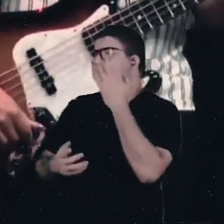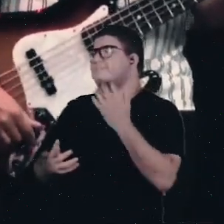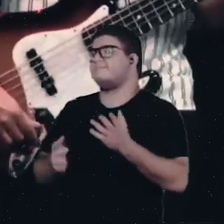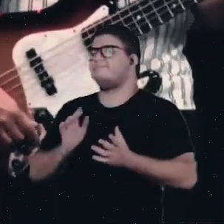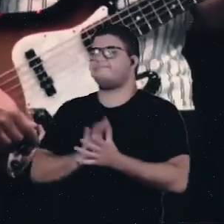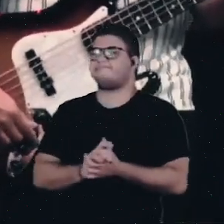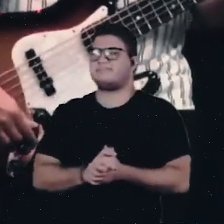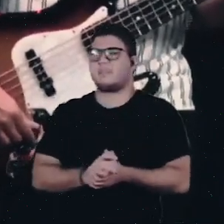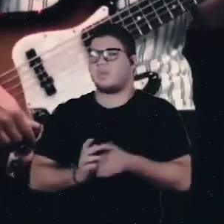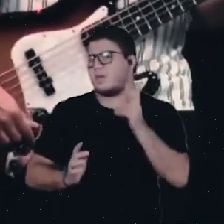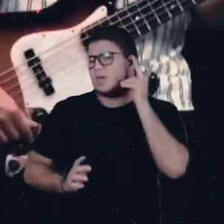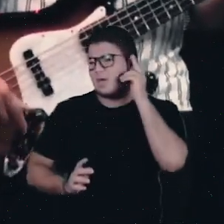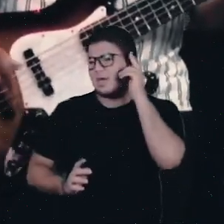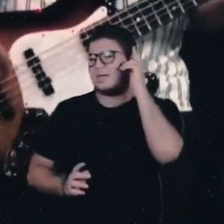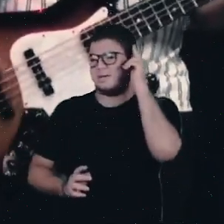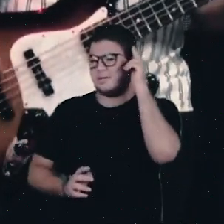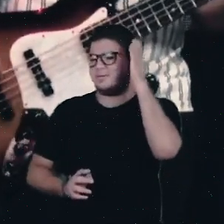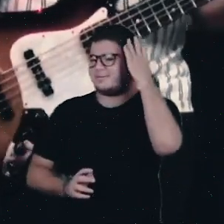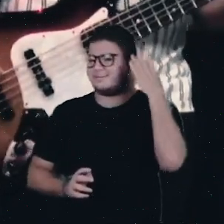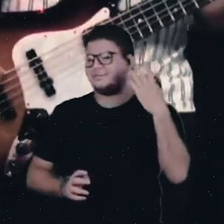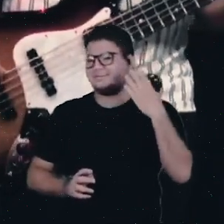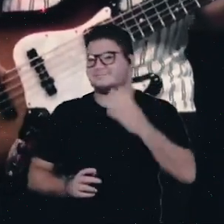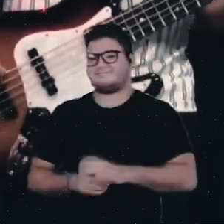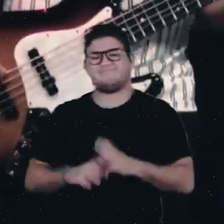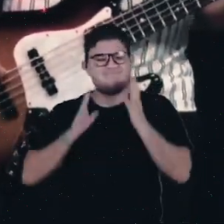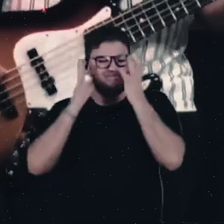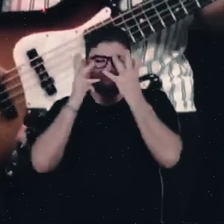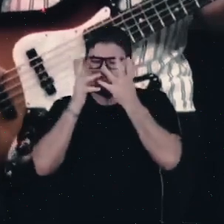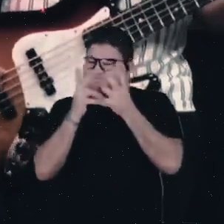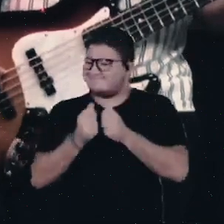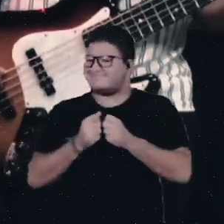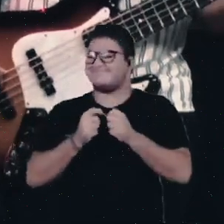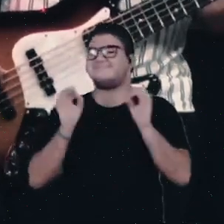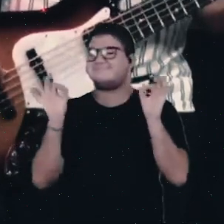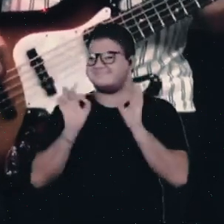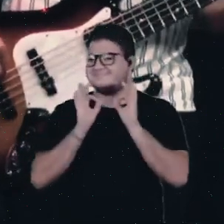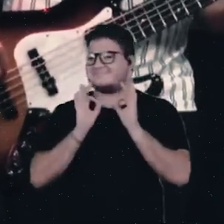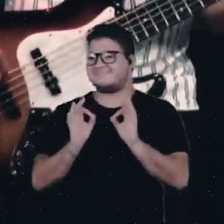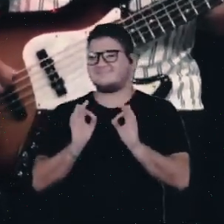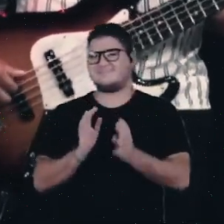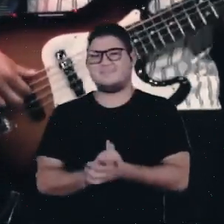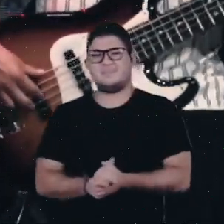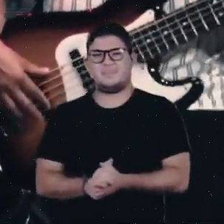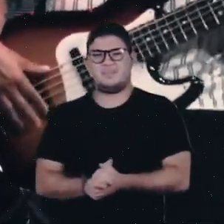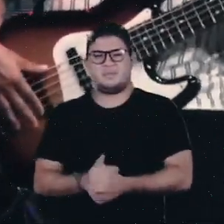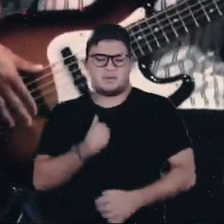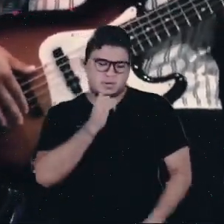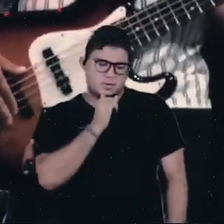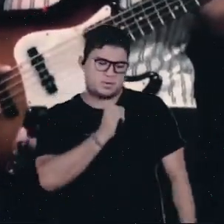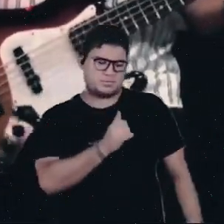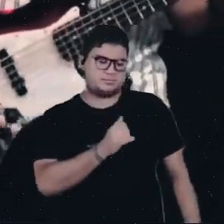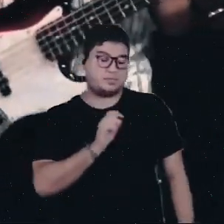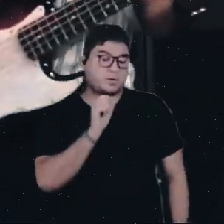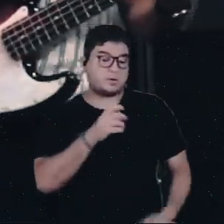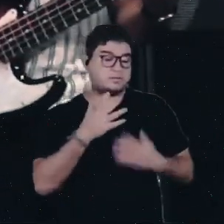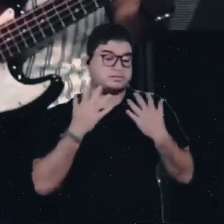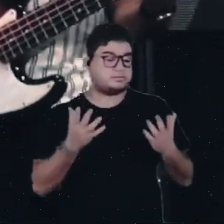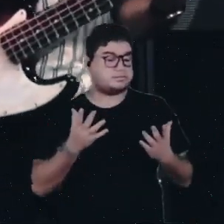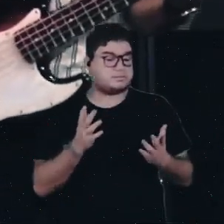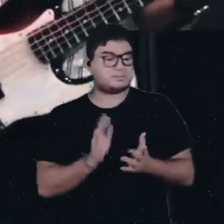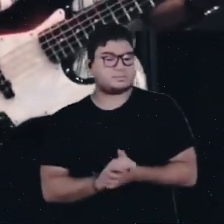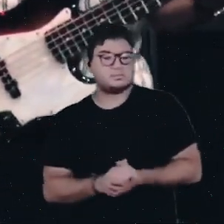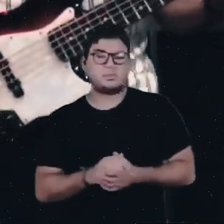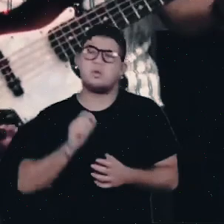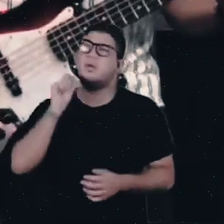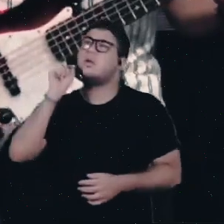E ela cortou o cabelo, gente. Tá linda demais. Eu disse assim: como é isso, meu amor? Como é isso? Ela: